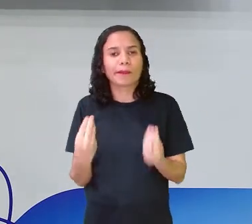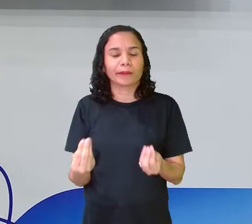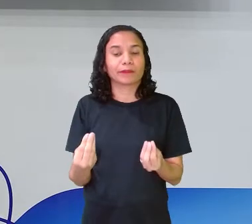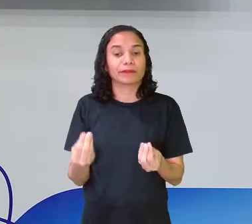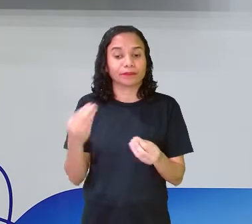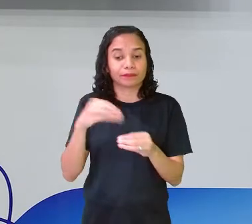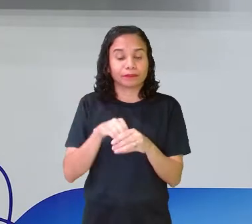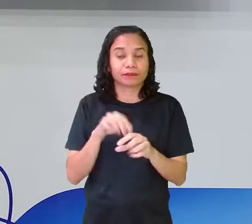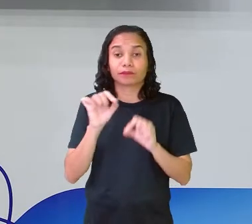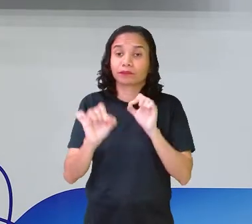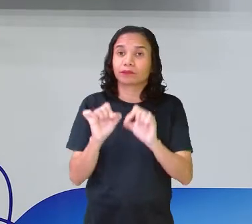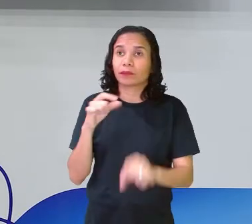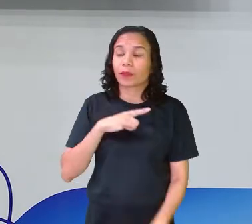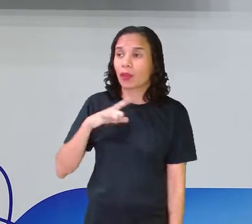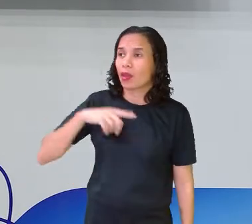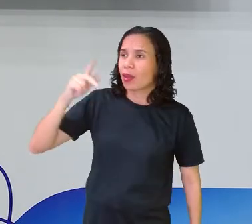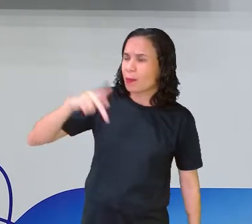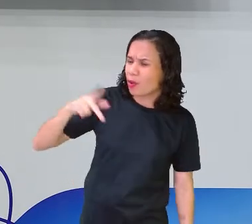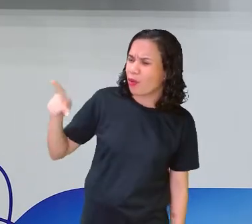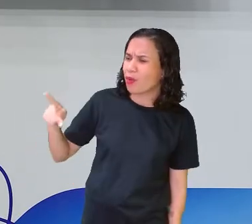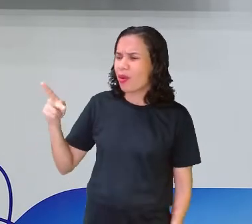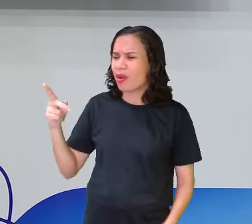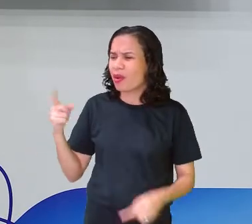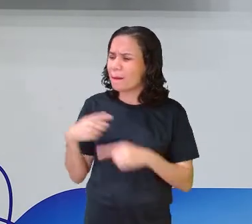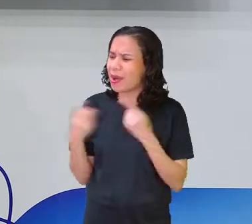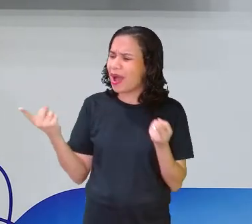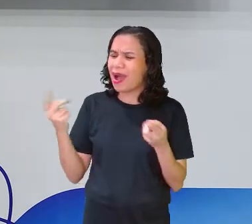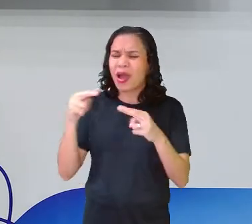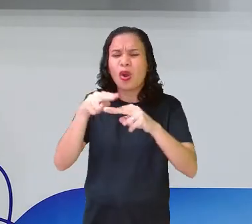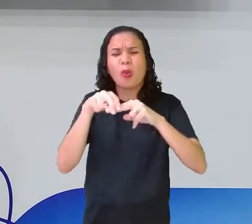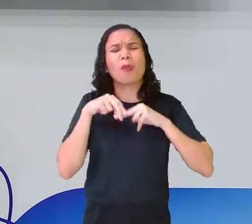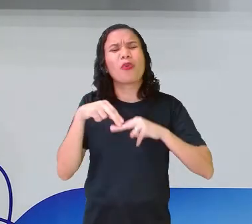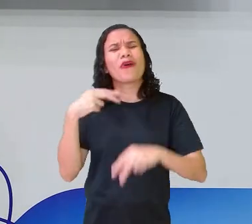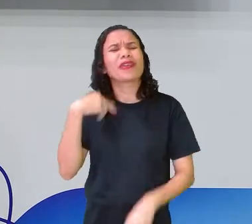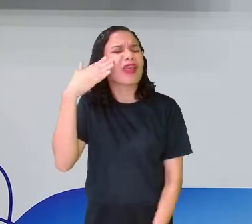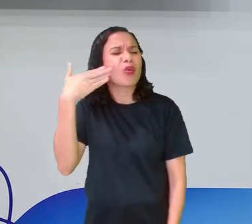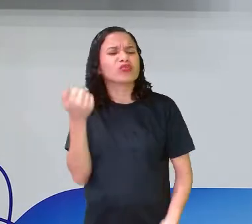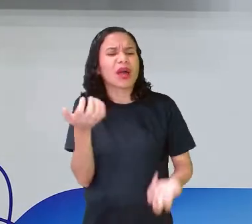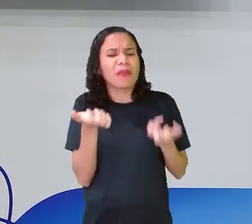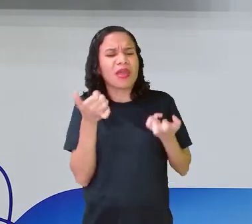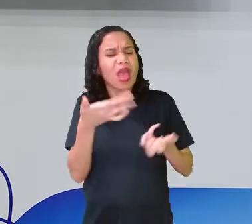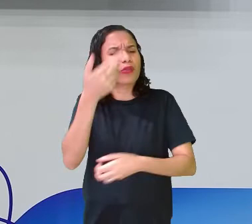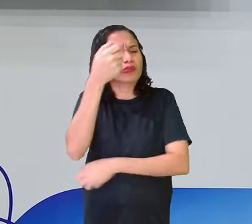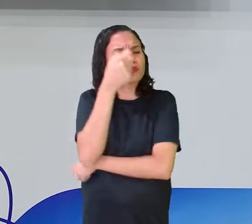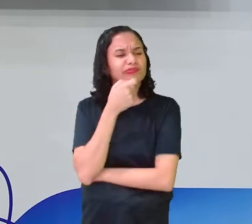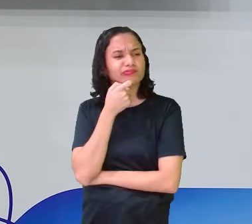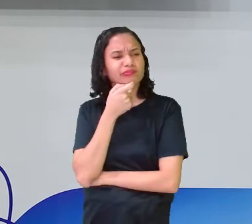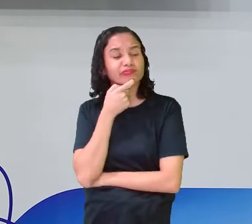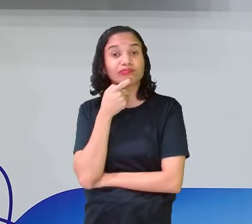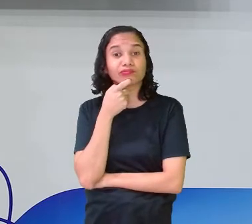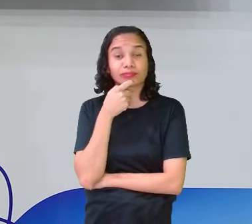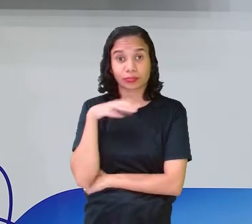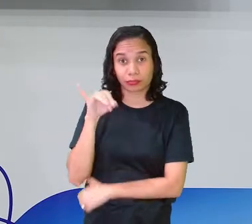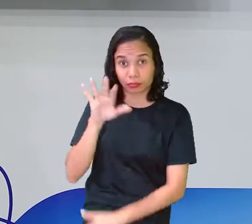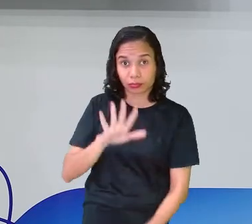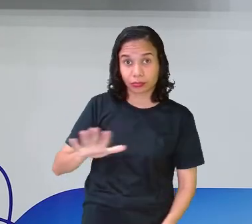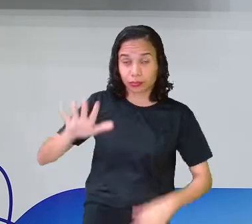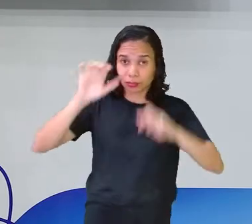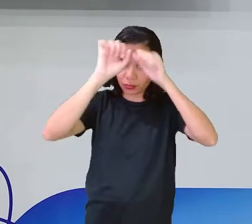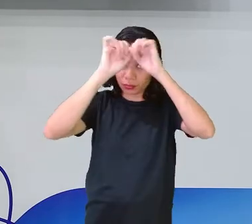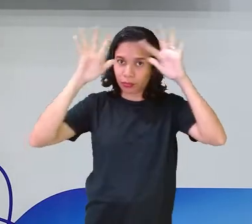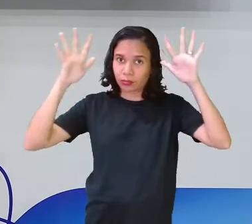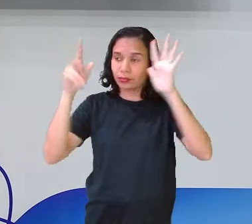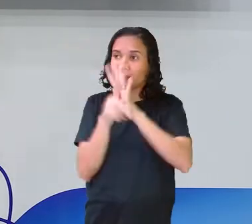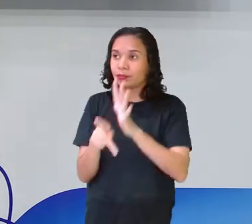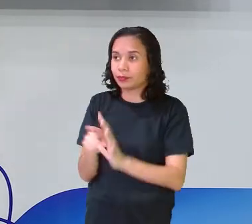de dentro. Professora, mas por que a gente mede a parte de dentro? A imagem está muito clara,